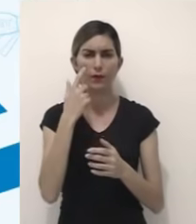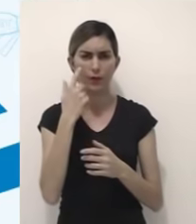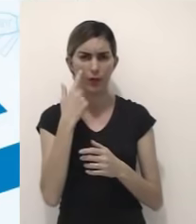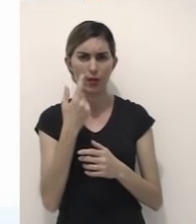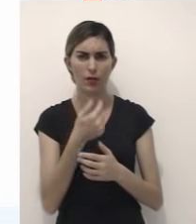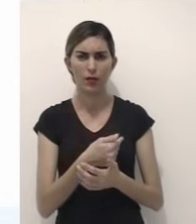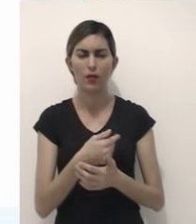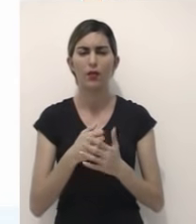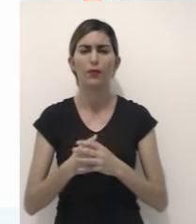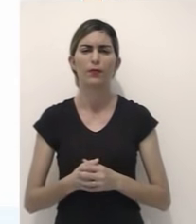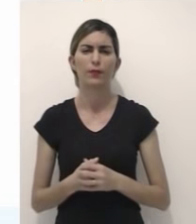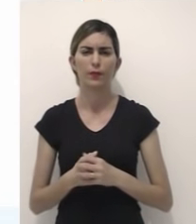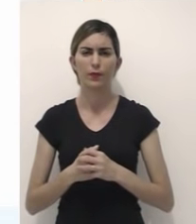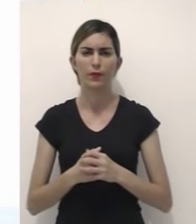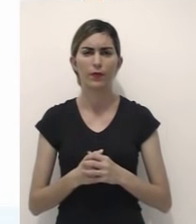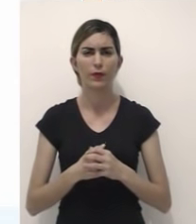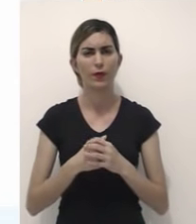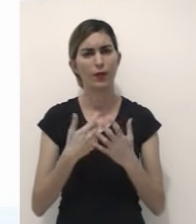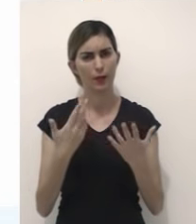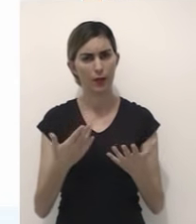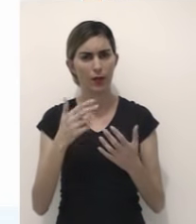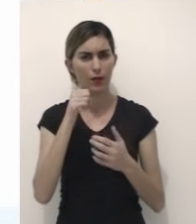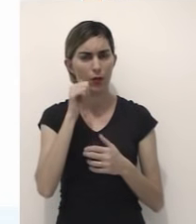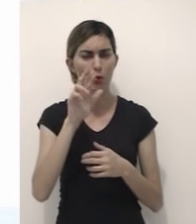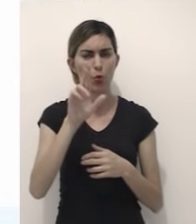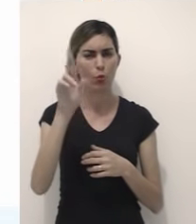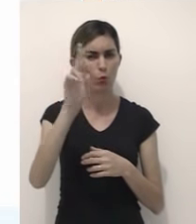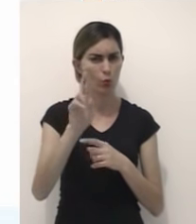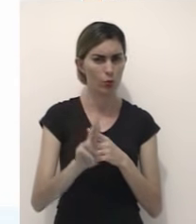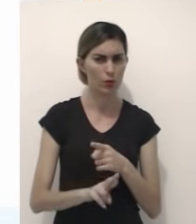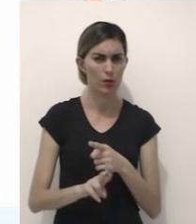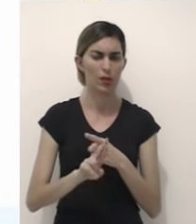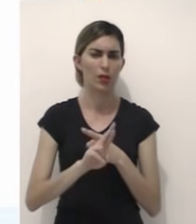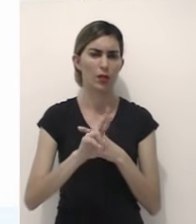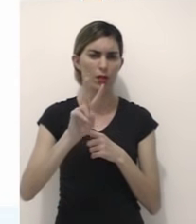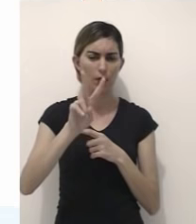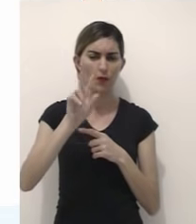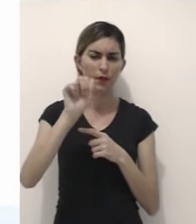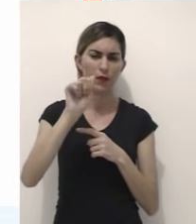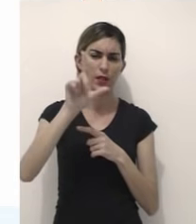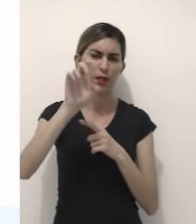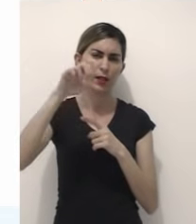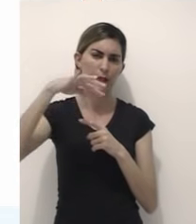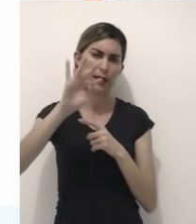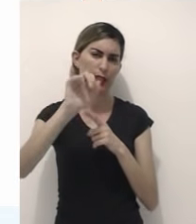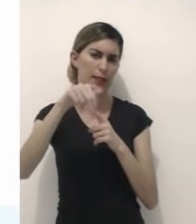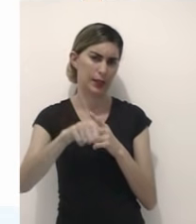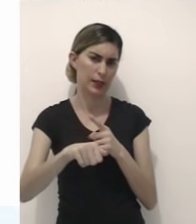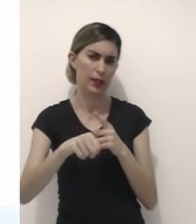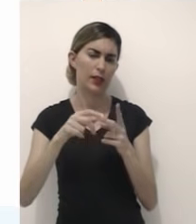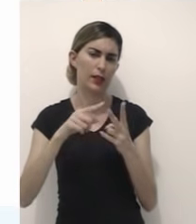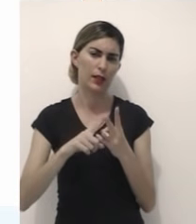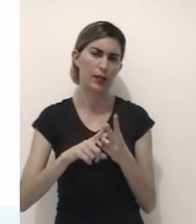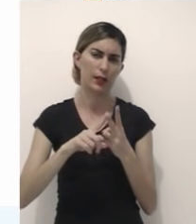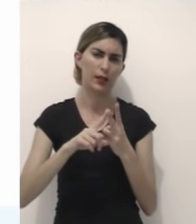primeira mulher, vamos ver na imagem, é uma mulher russa, chamada Valentina